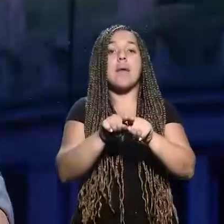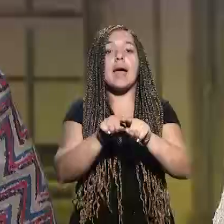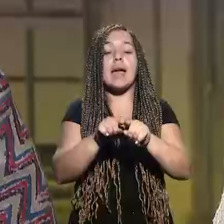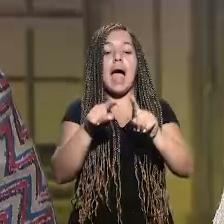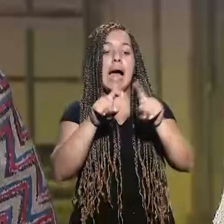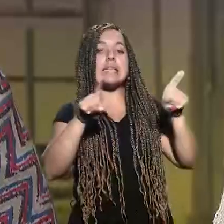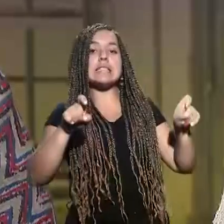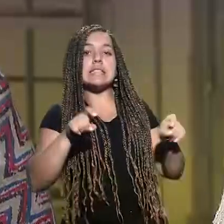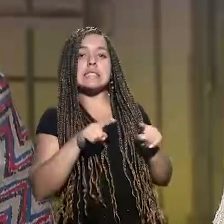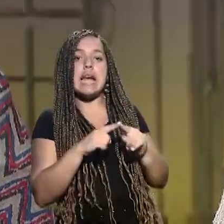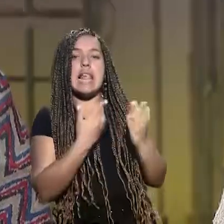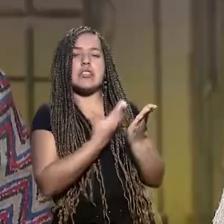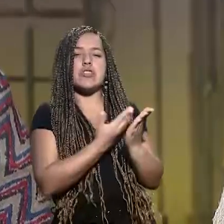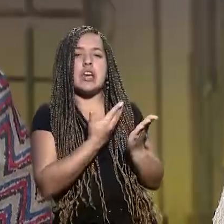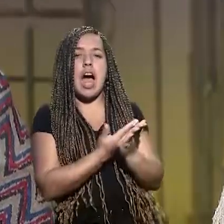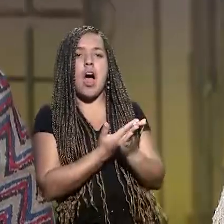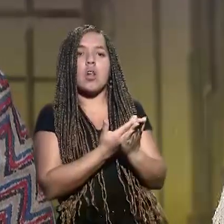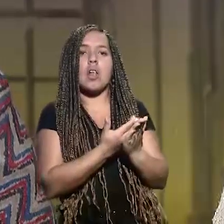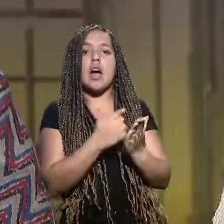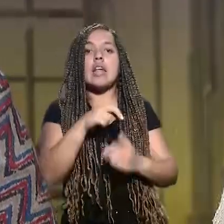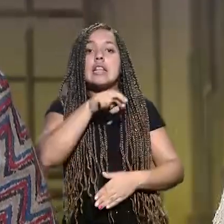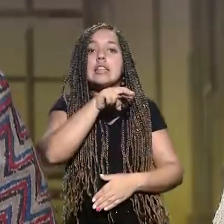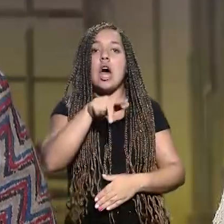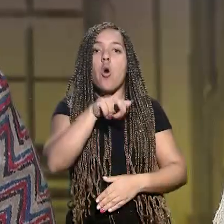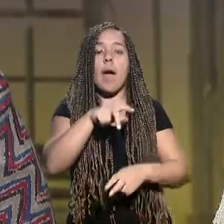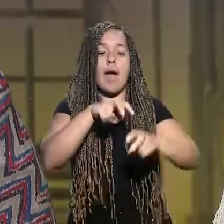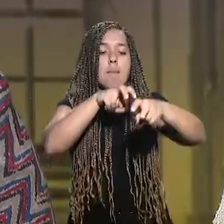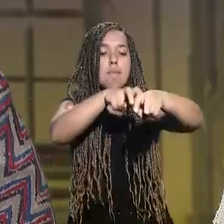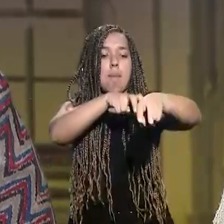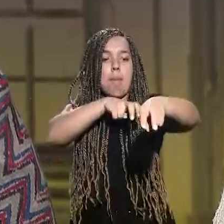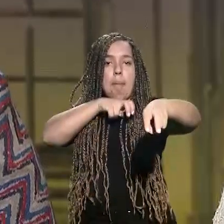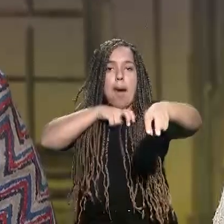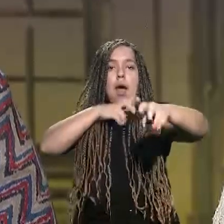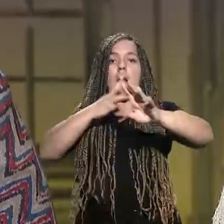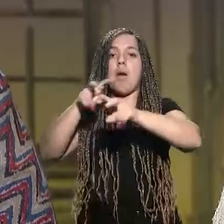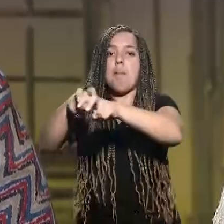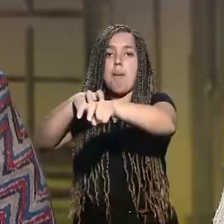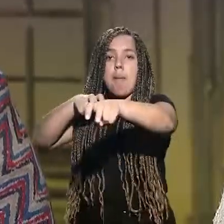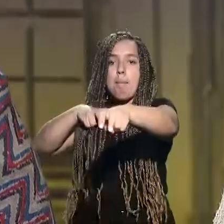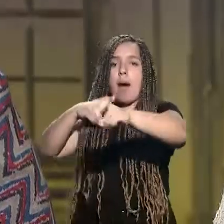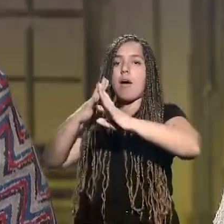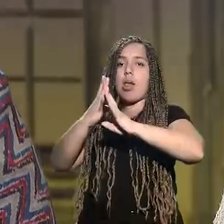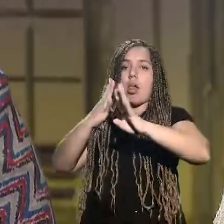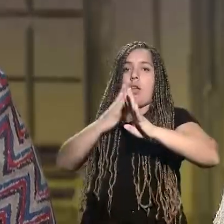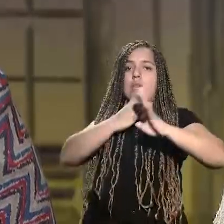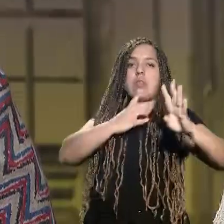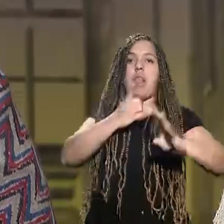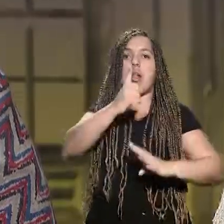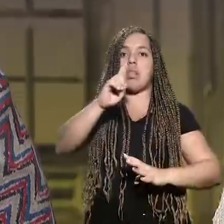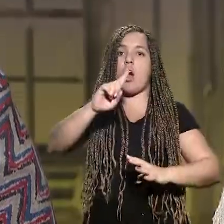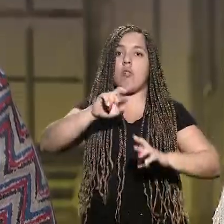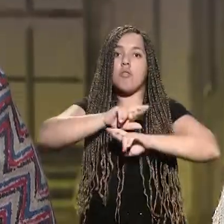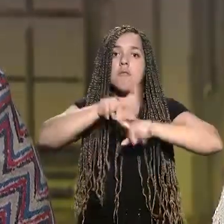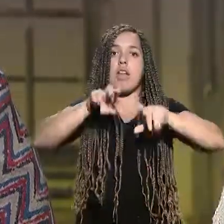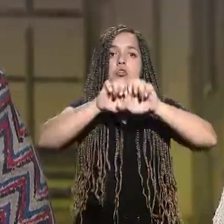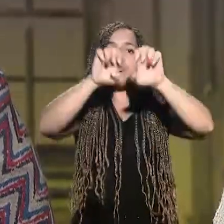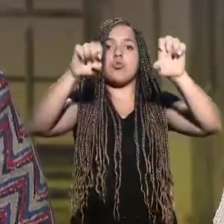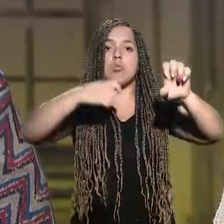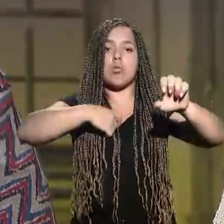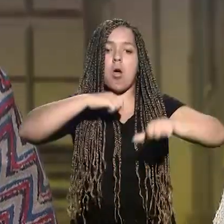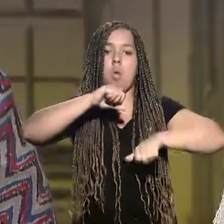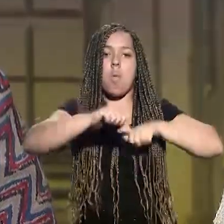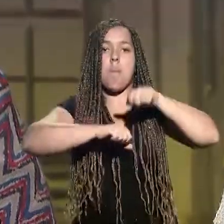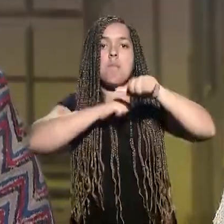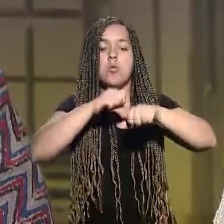na medida do possível, a nossa sala de aula não é uma sala um atrás do outro, é uma sala em roda. Agora,